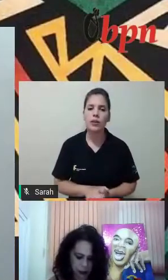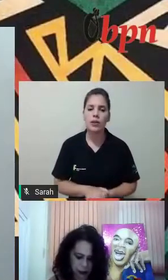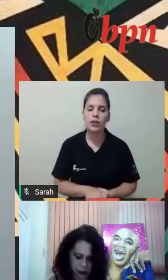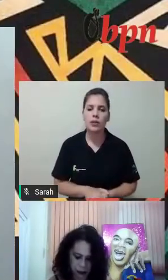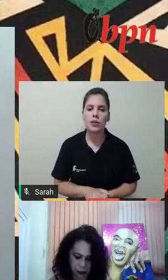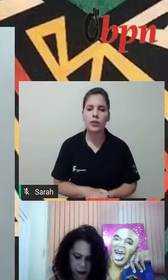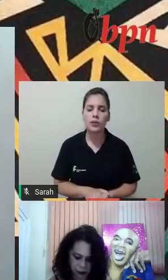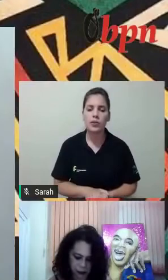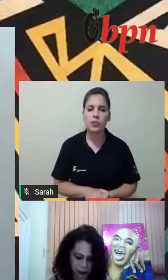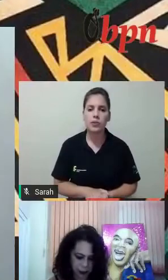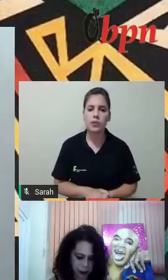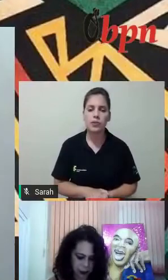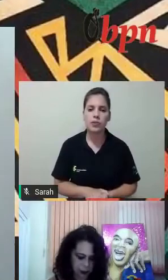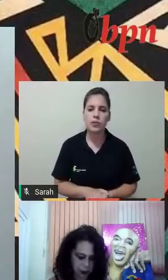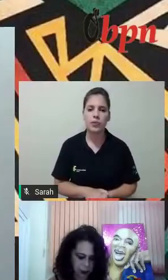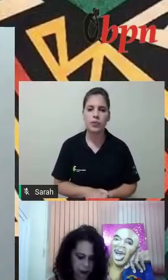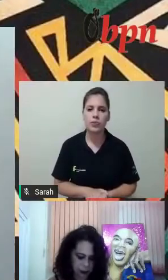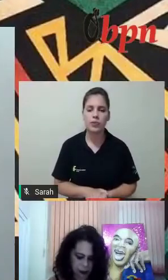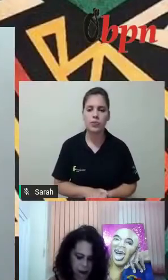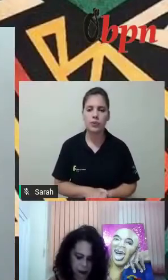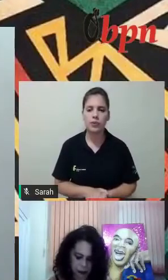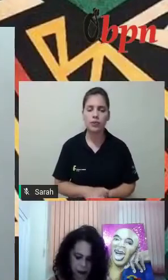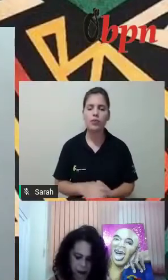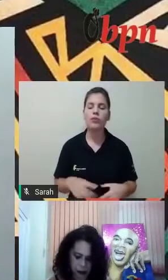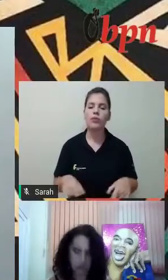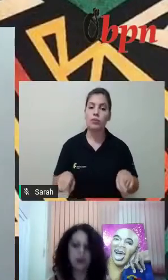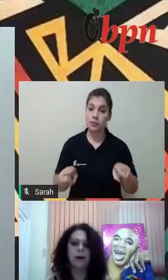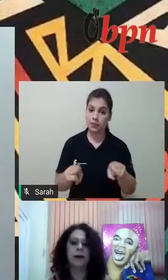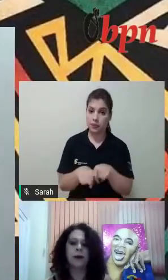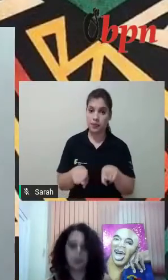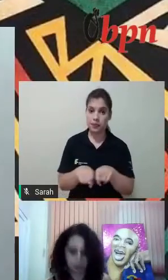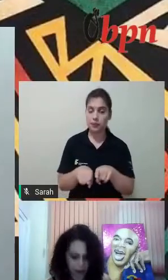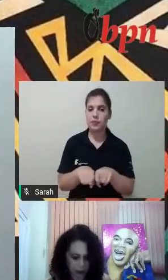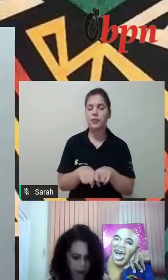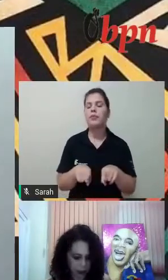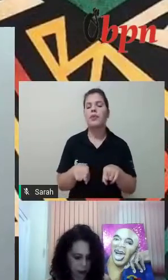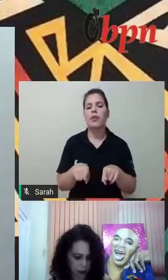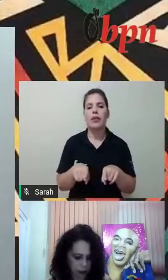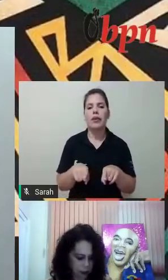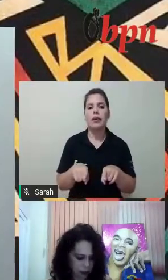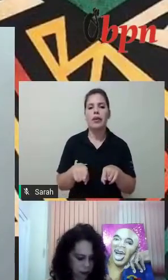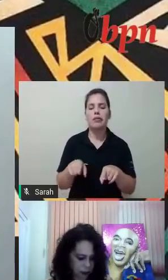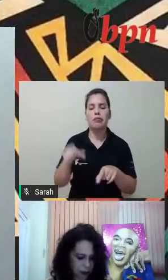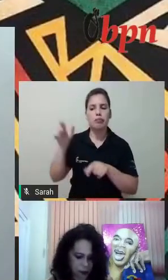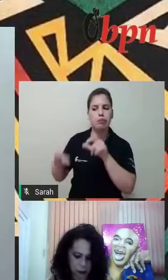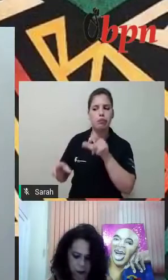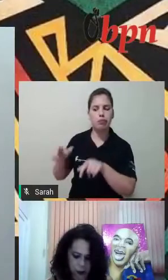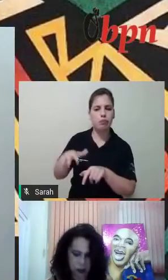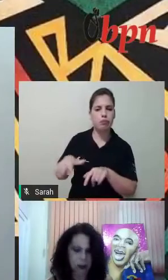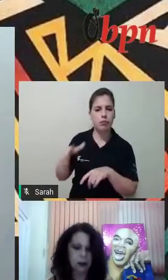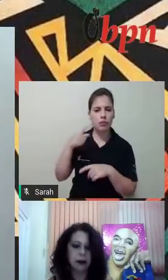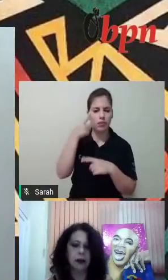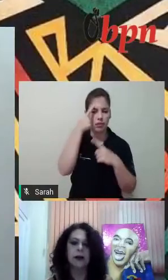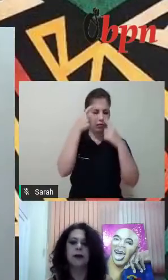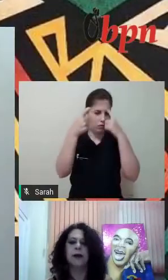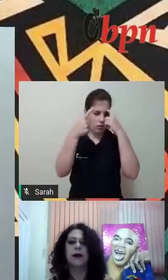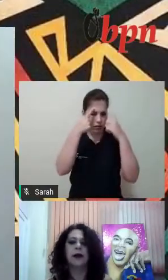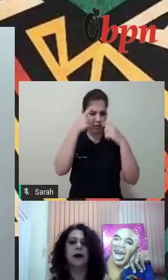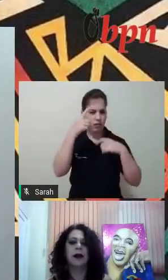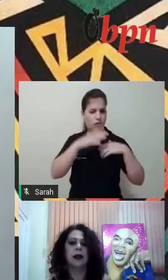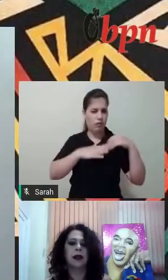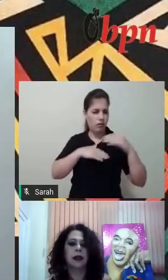também essa engenhosidade, o que que a gente percebe? As culturas, né, ou os